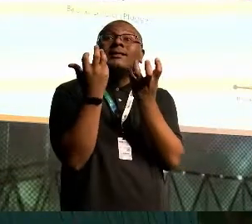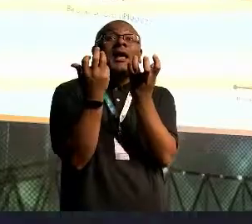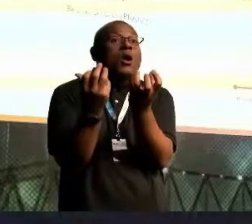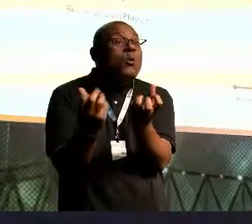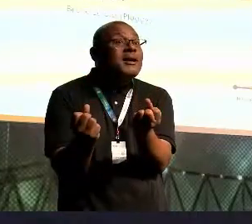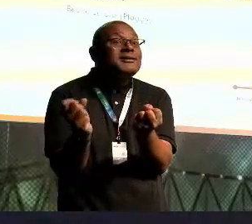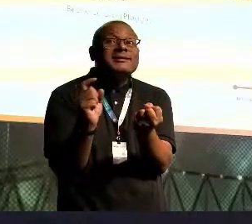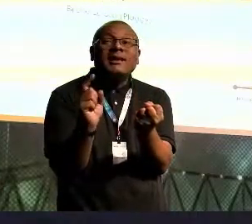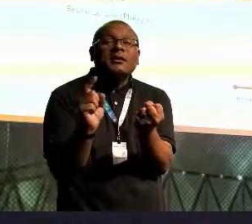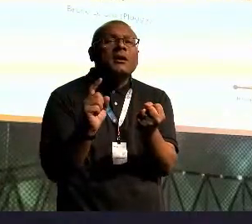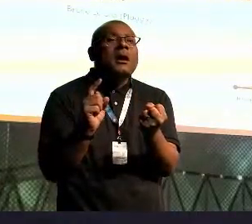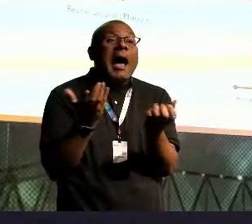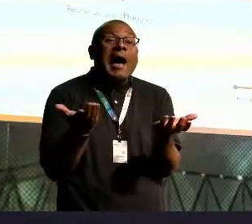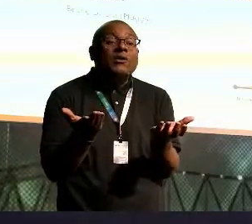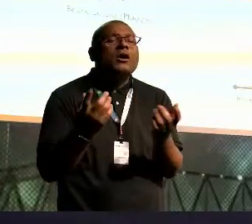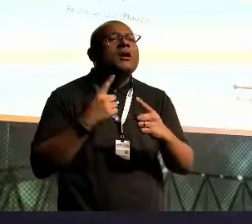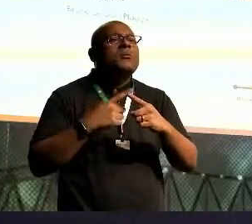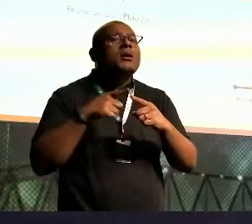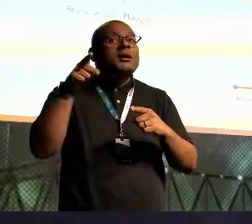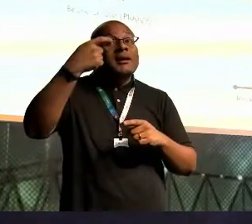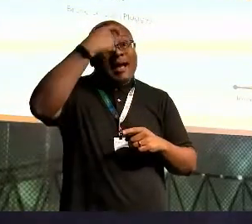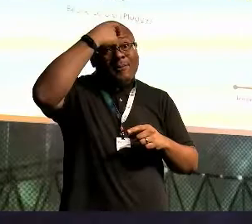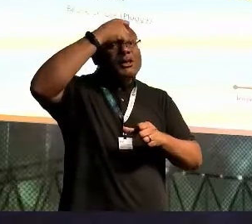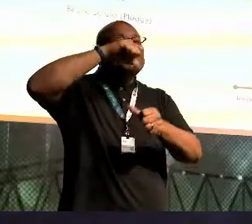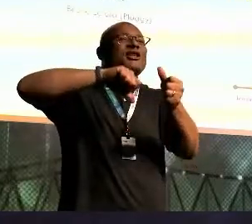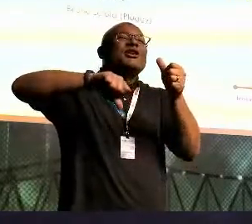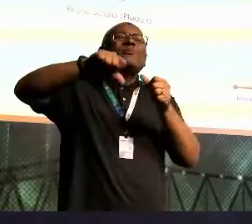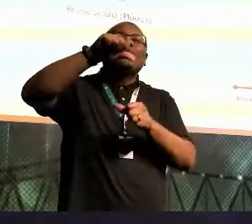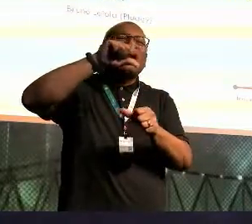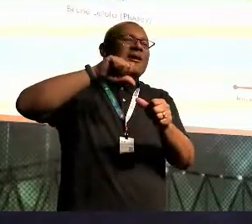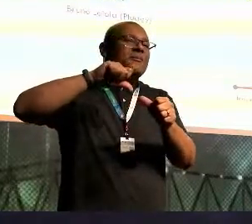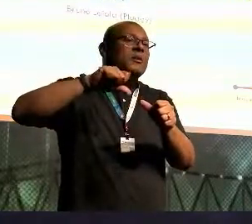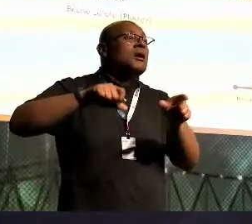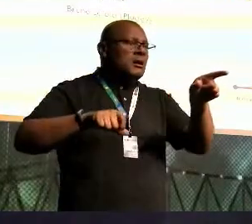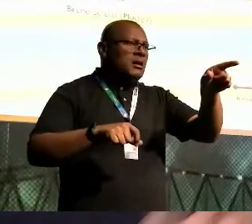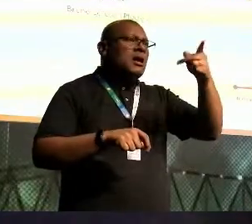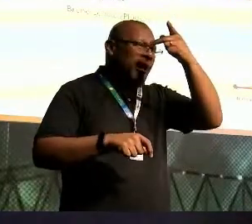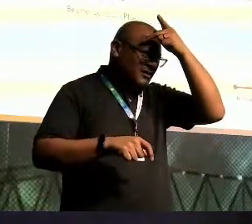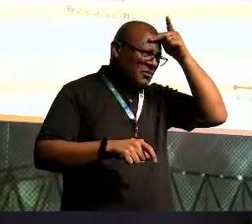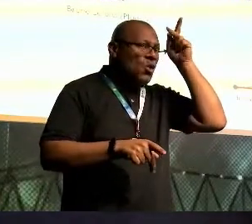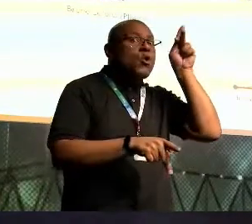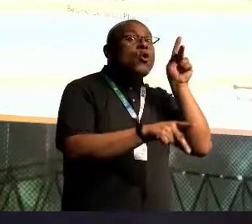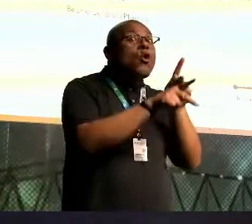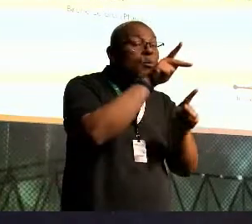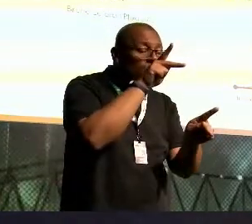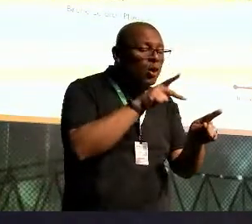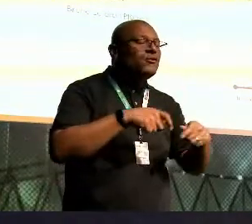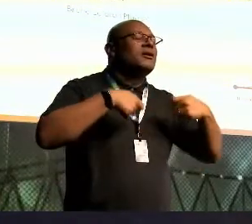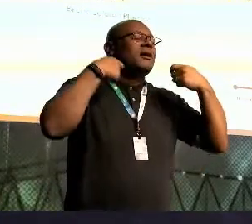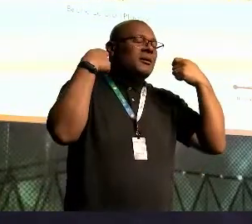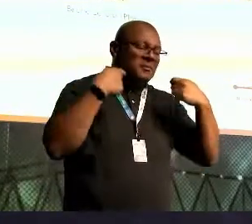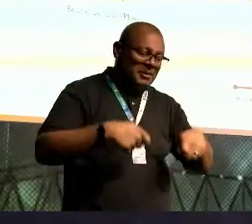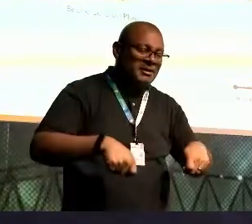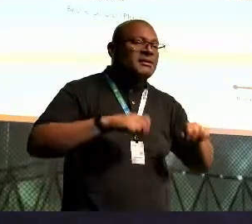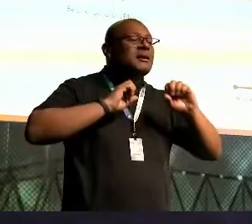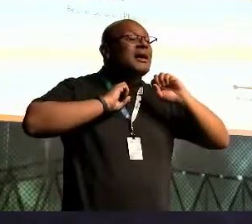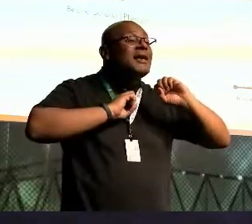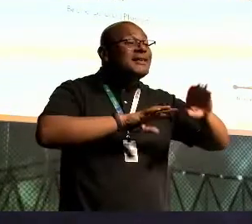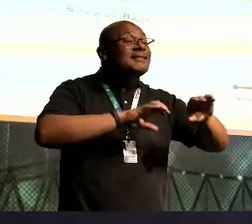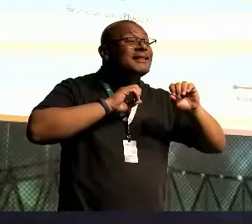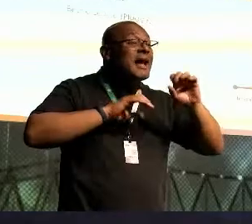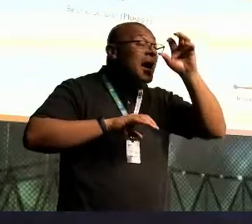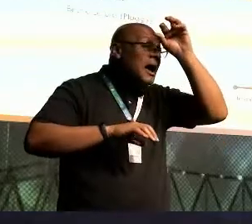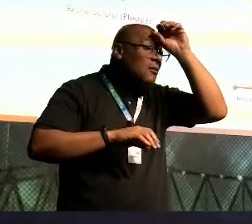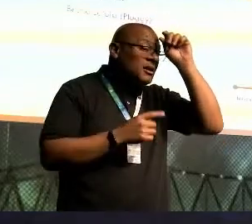mudança de mindset para as instituições financeiras também. Tem a população, né, que a gente sabe que a nossa população precisa de muita educação financeira,